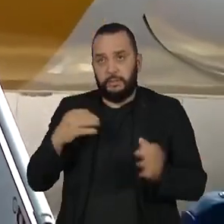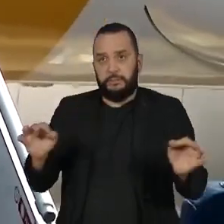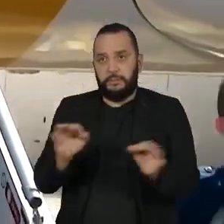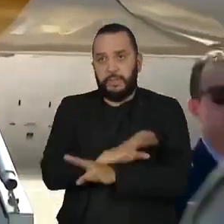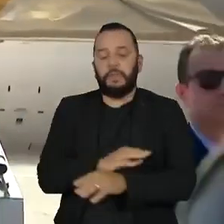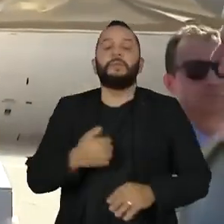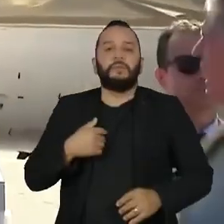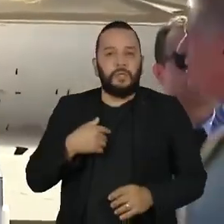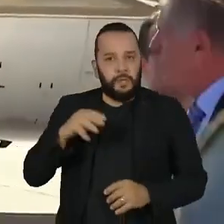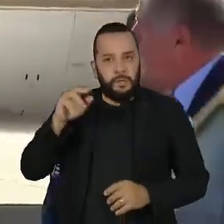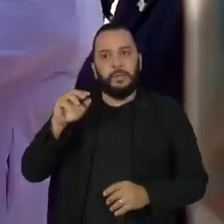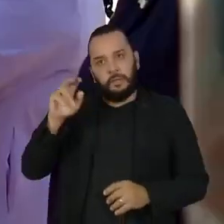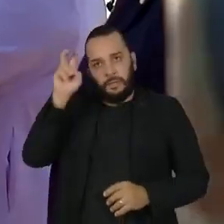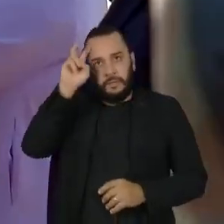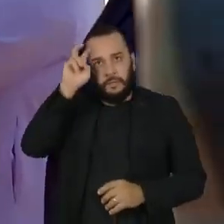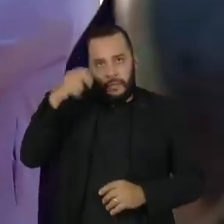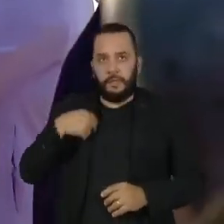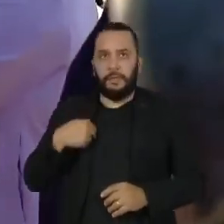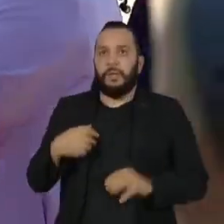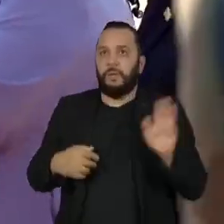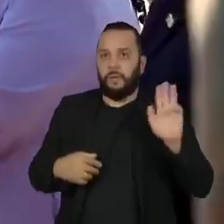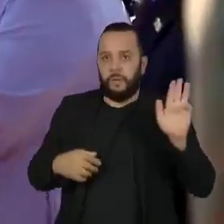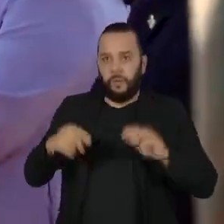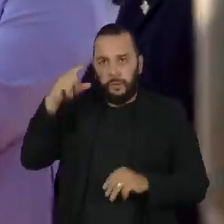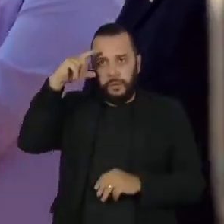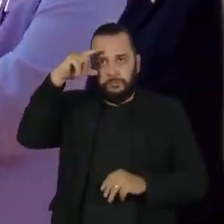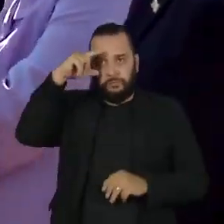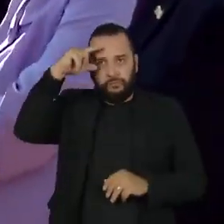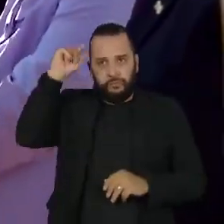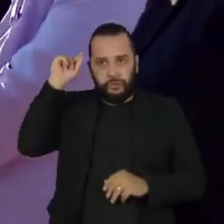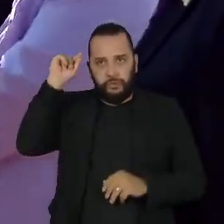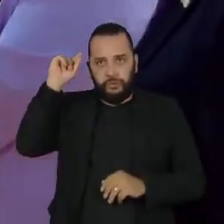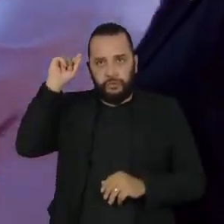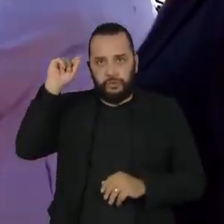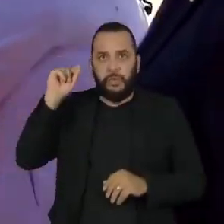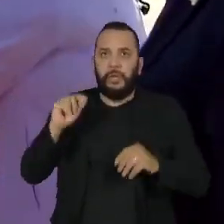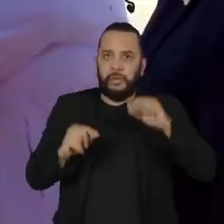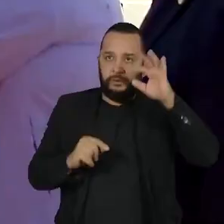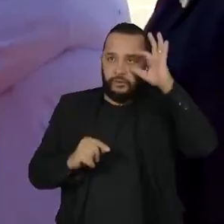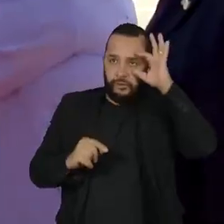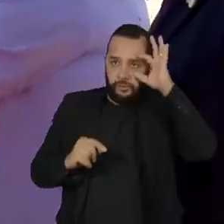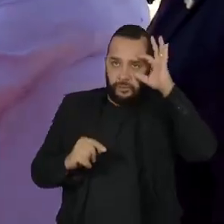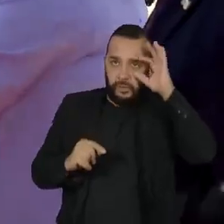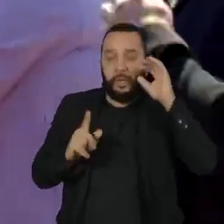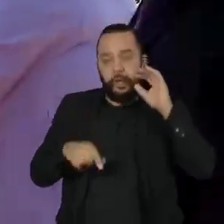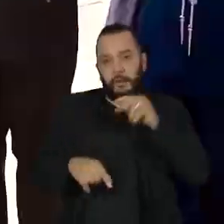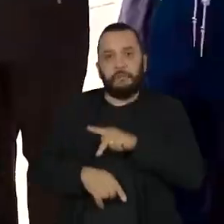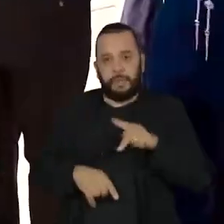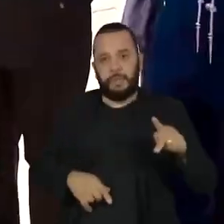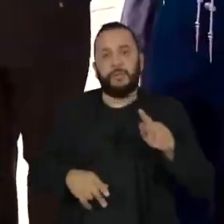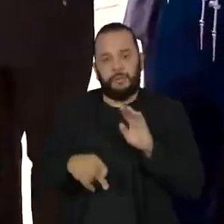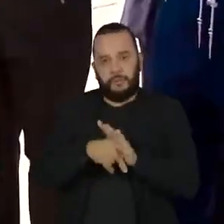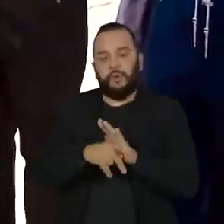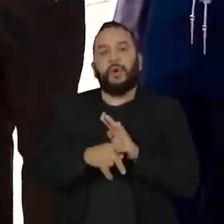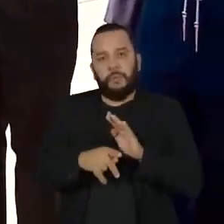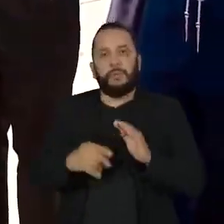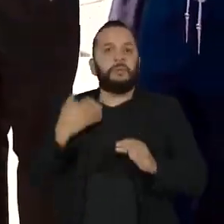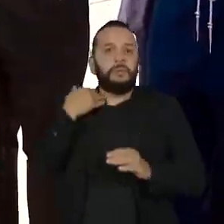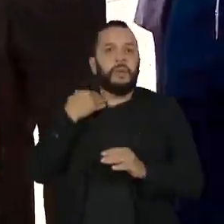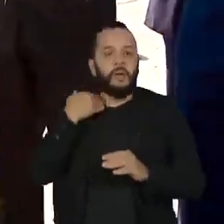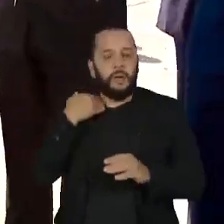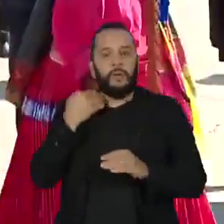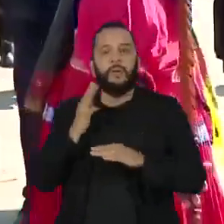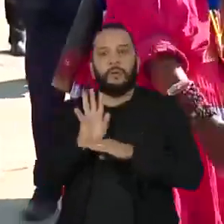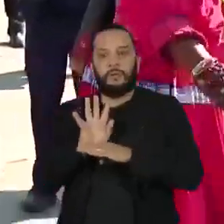a primeira dama janja e a ex-presidente Dilma Rousseff que está à frente hoje do banco do brics foram recebidos